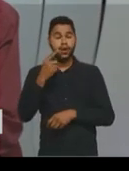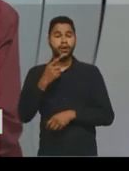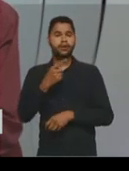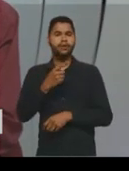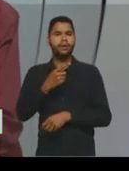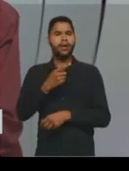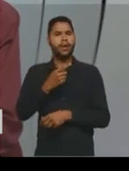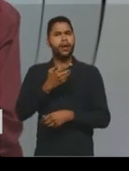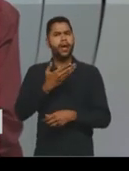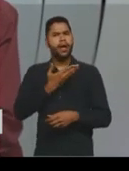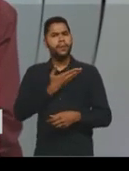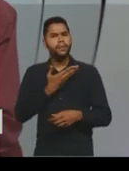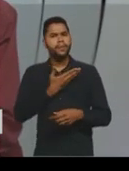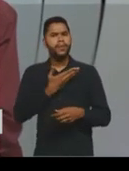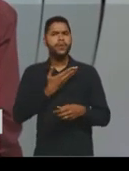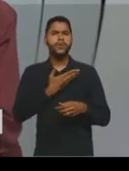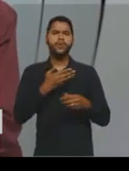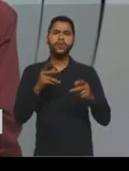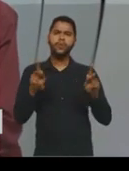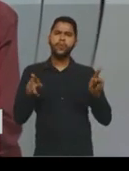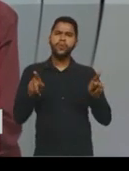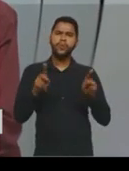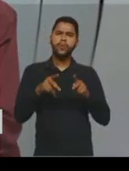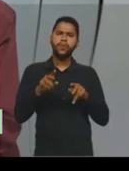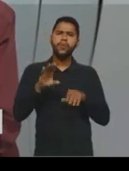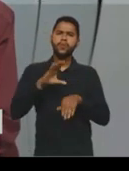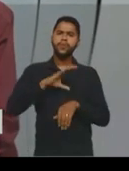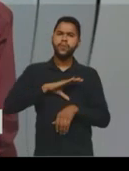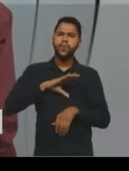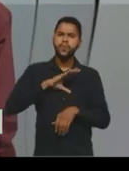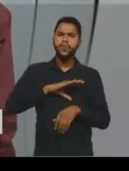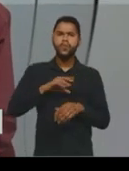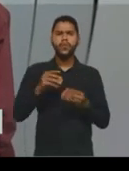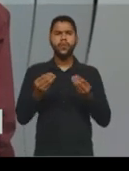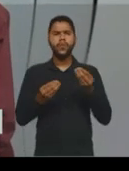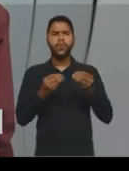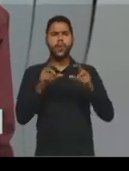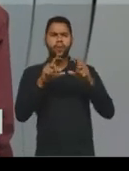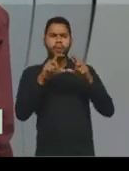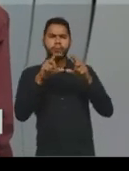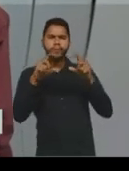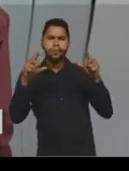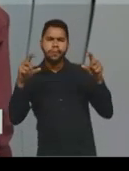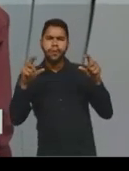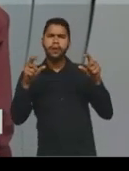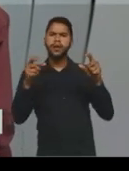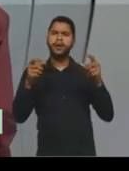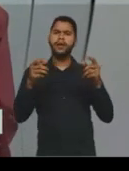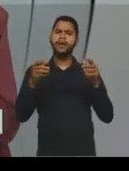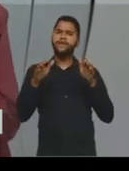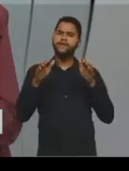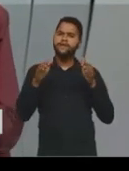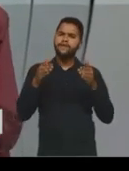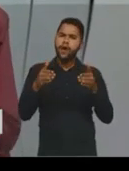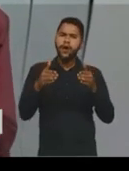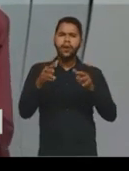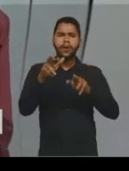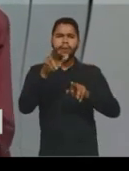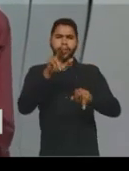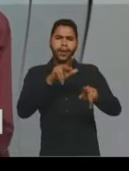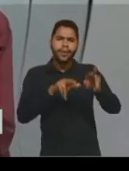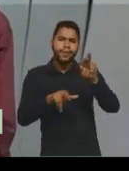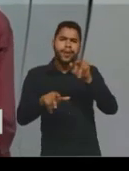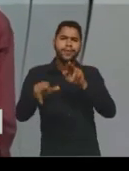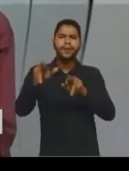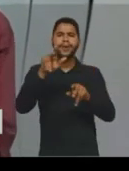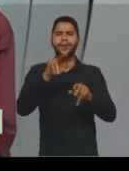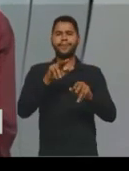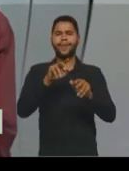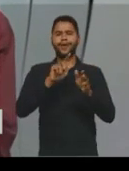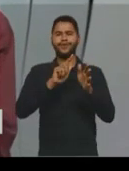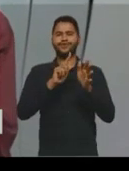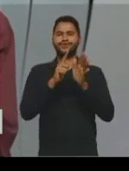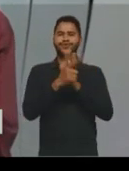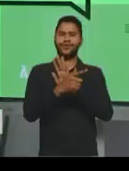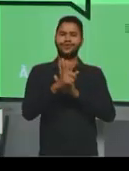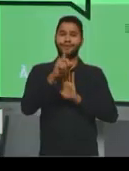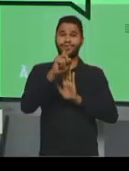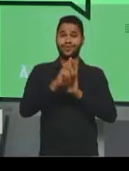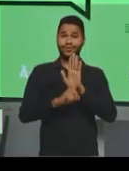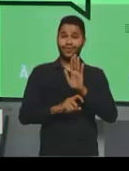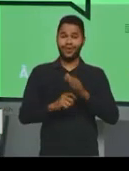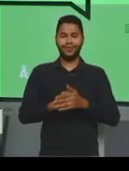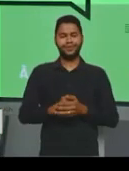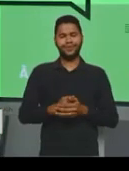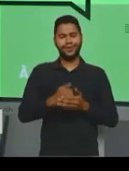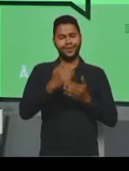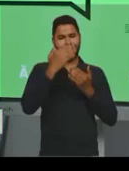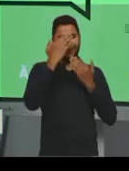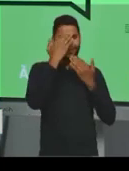portuguesa, muito interessante, muito sobre charge, produção de texto, enfim, dando uma ênfase à diversidade de gêneros textuais. Obrigada,